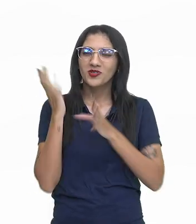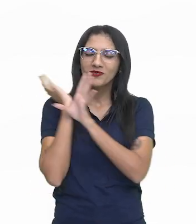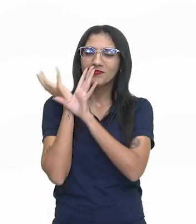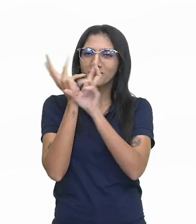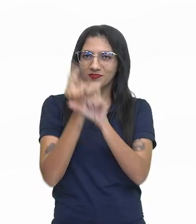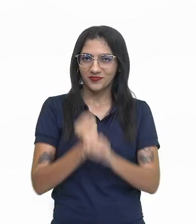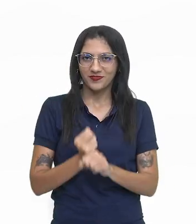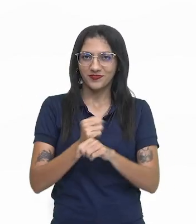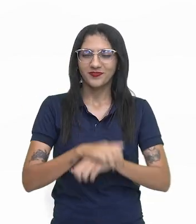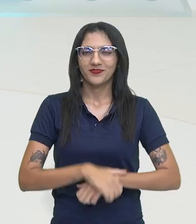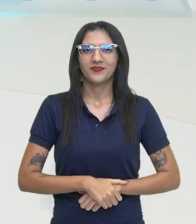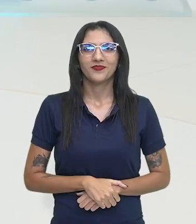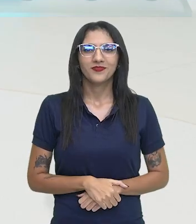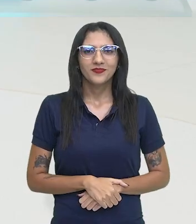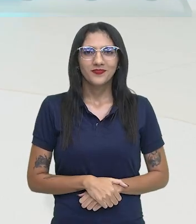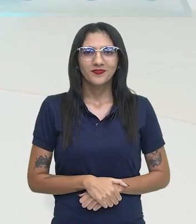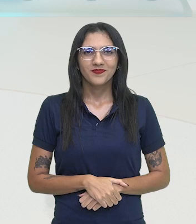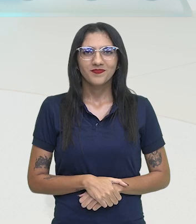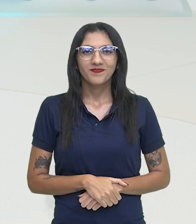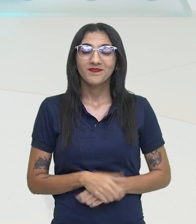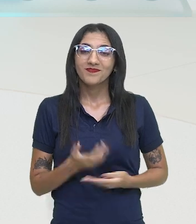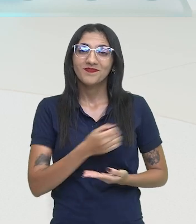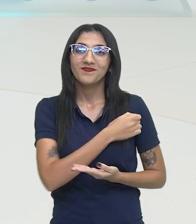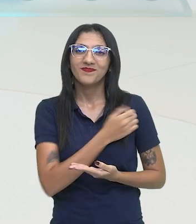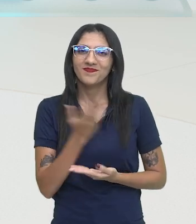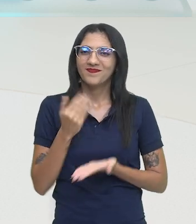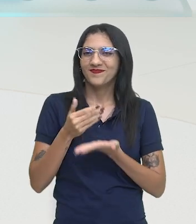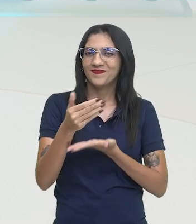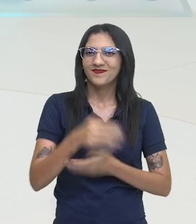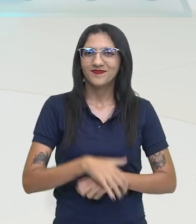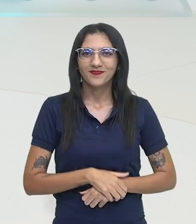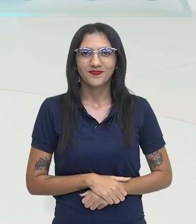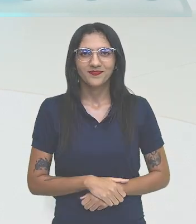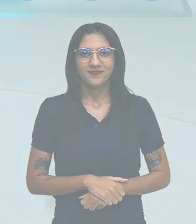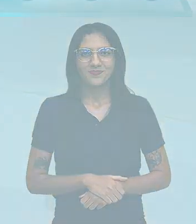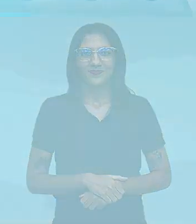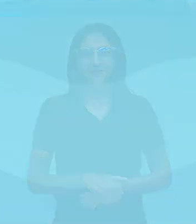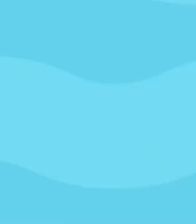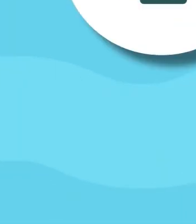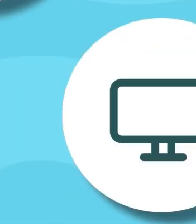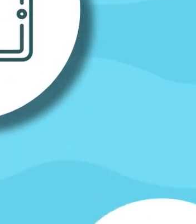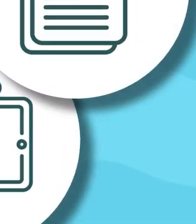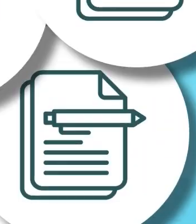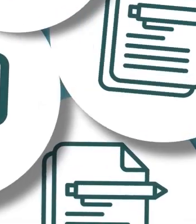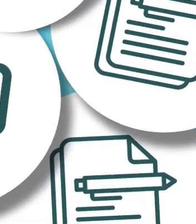e a avaliação. Então, gente, vamos à nossa aula?